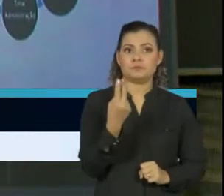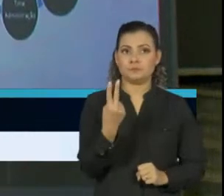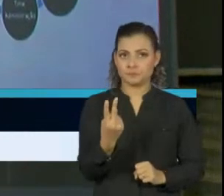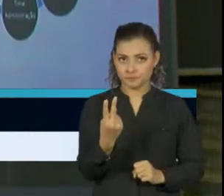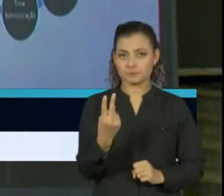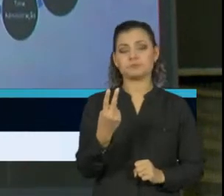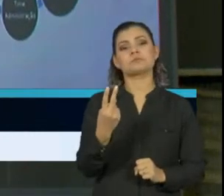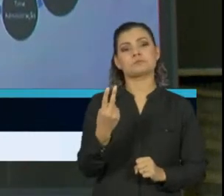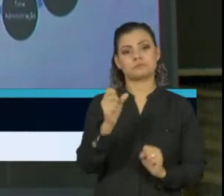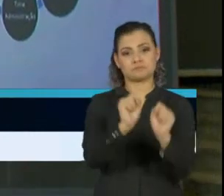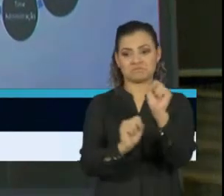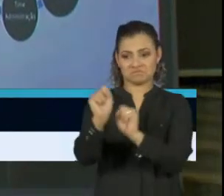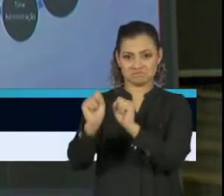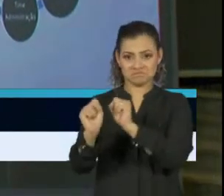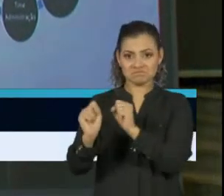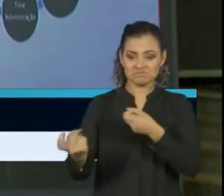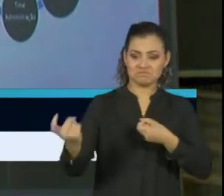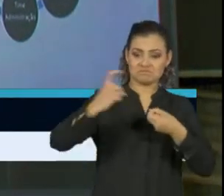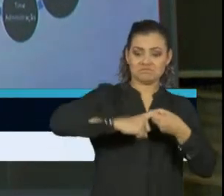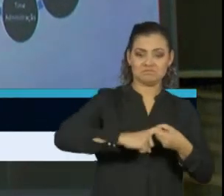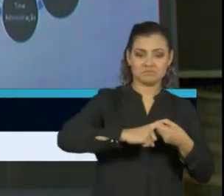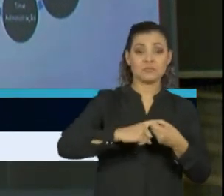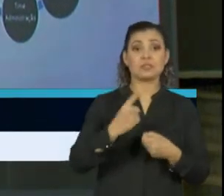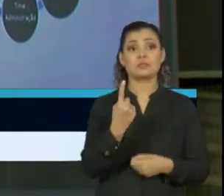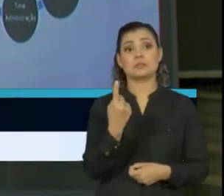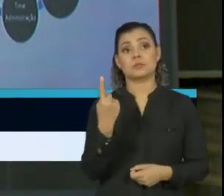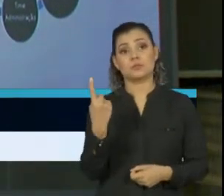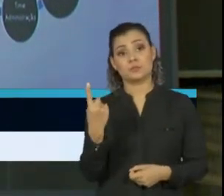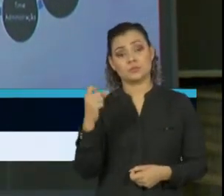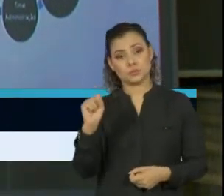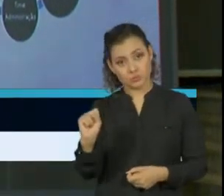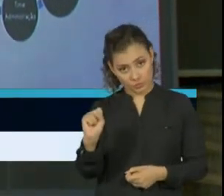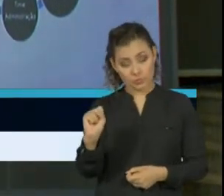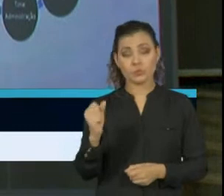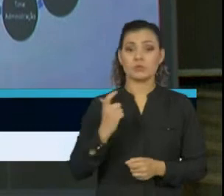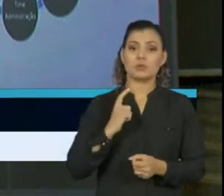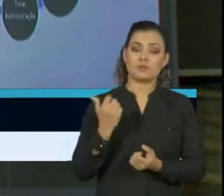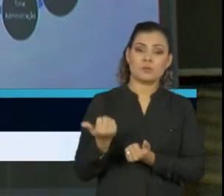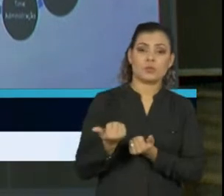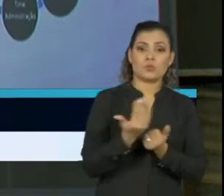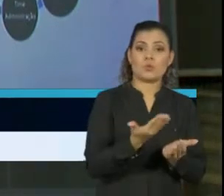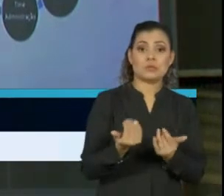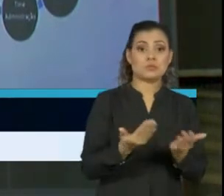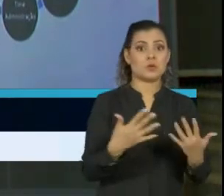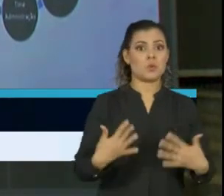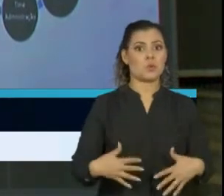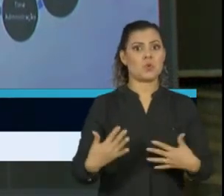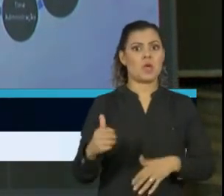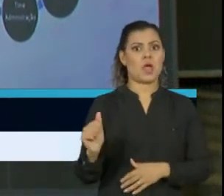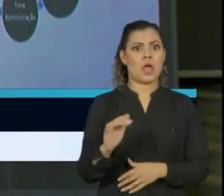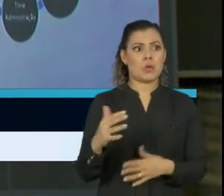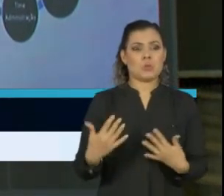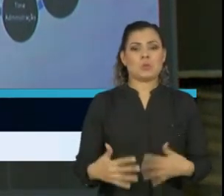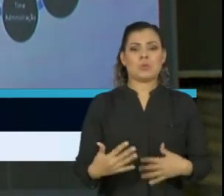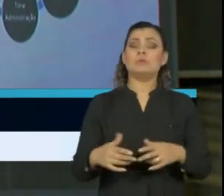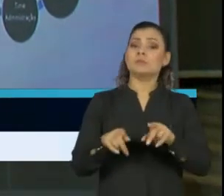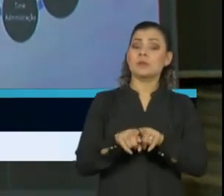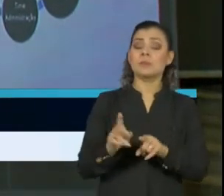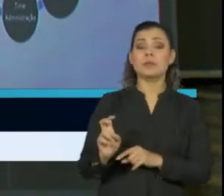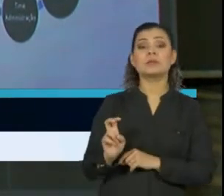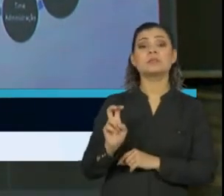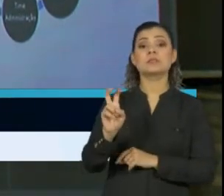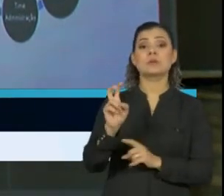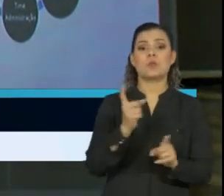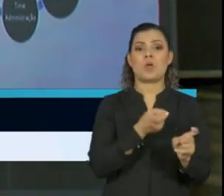362 integrantes, 118 deles fizeram doações expressivas em 5